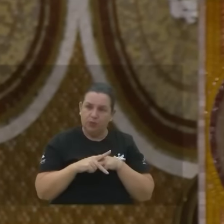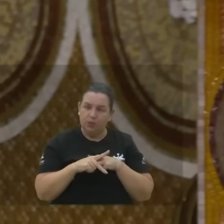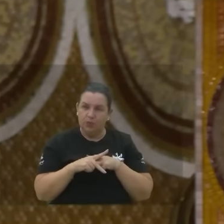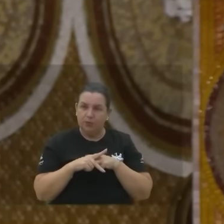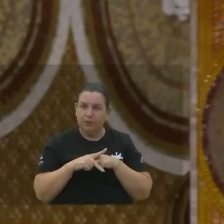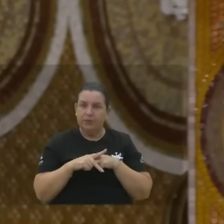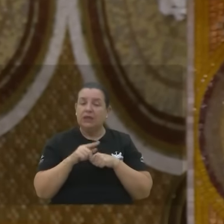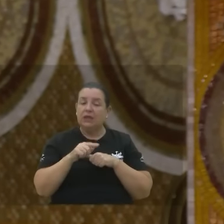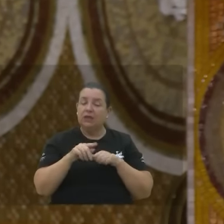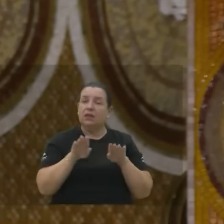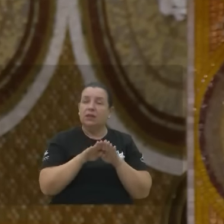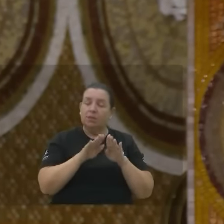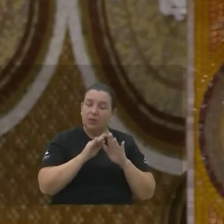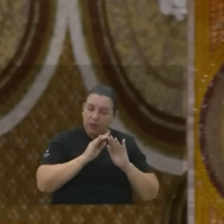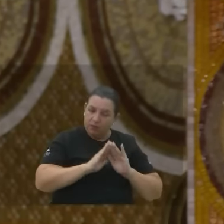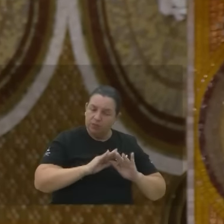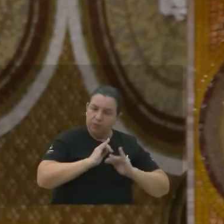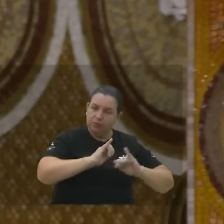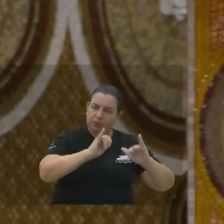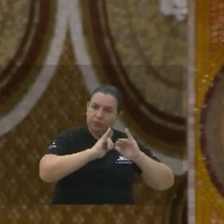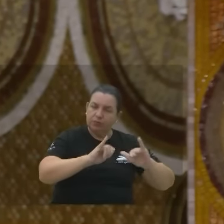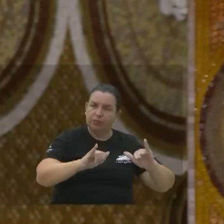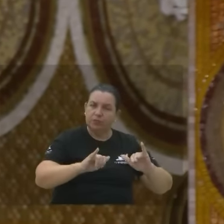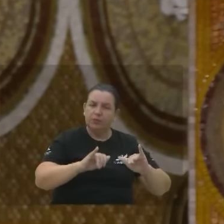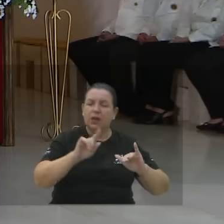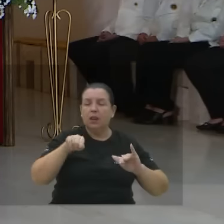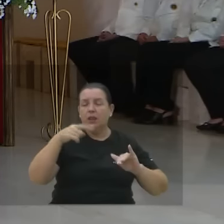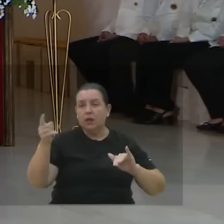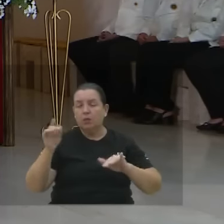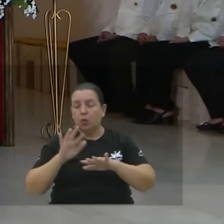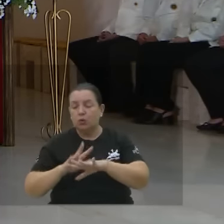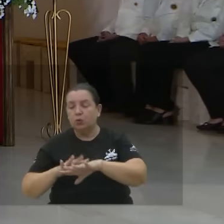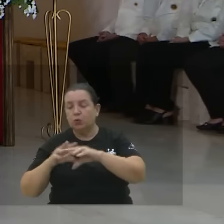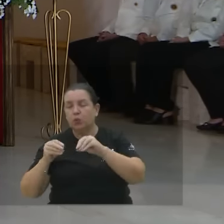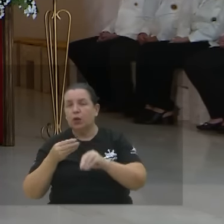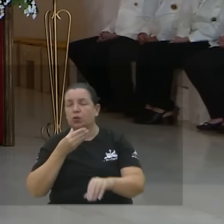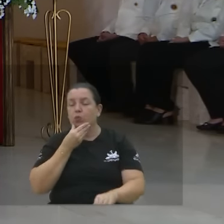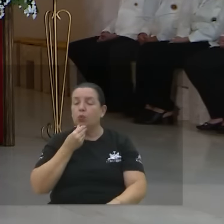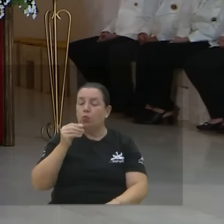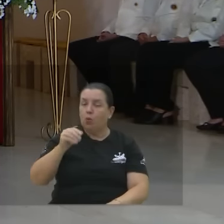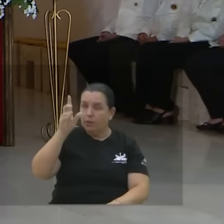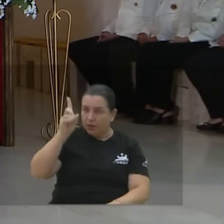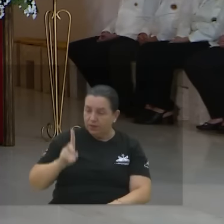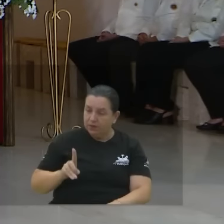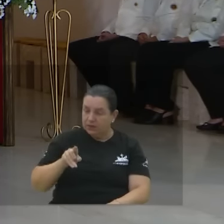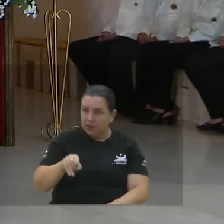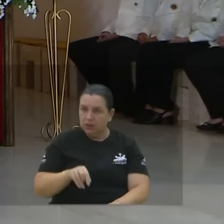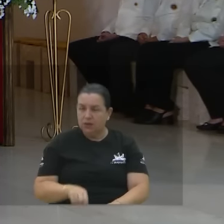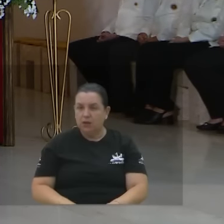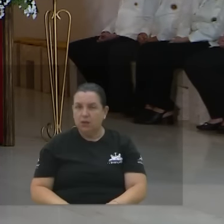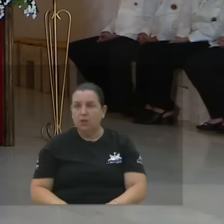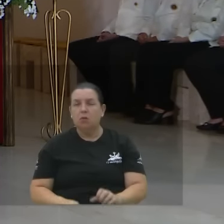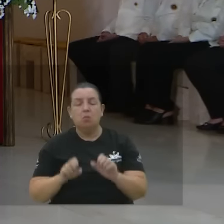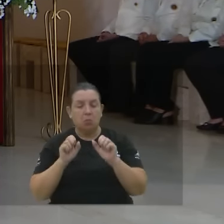que falava logo depois de ter curado o aleijado, pode ser